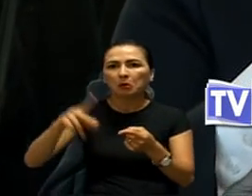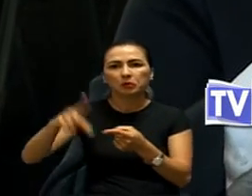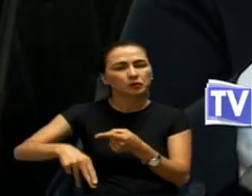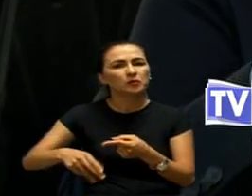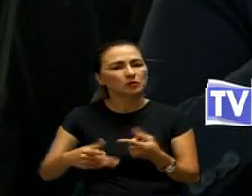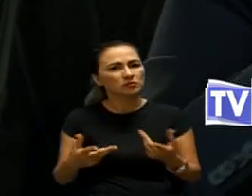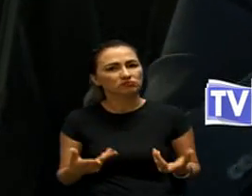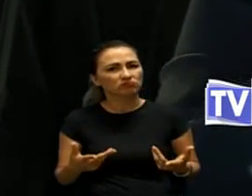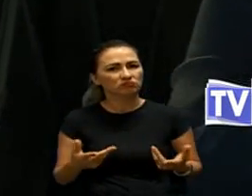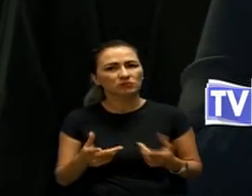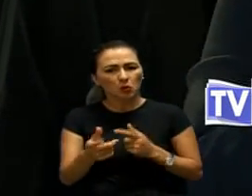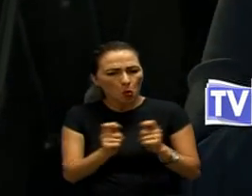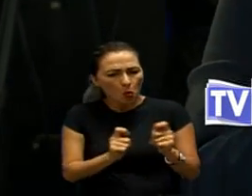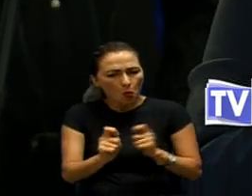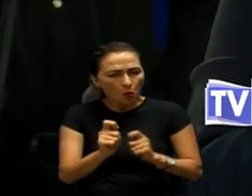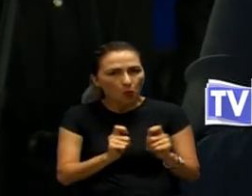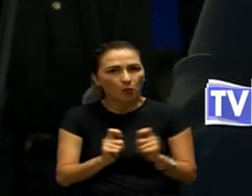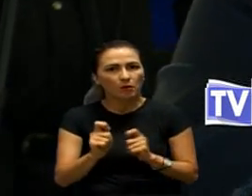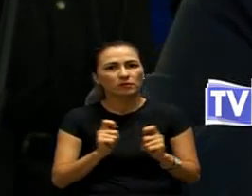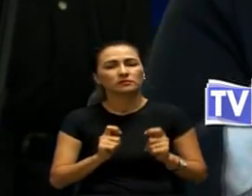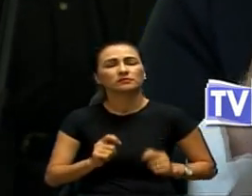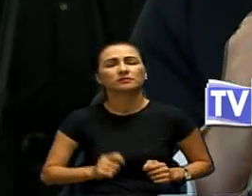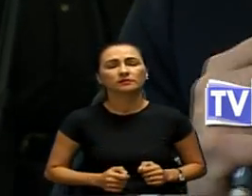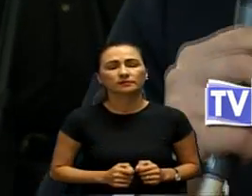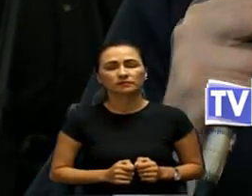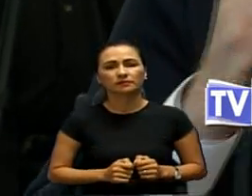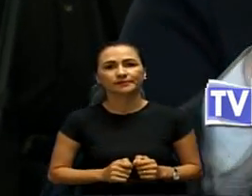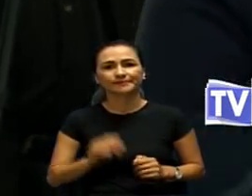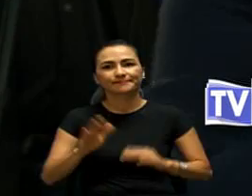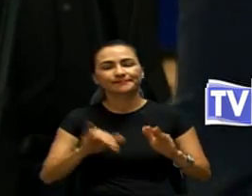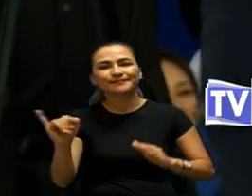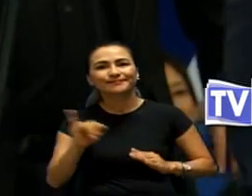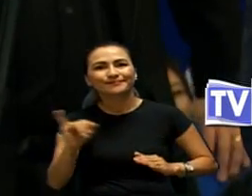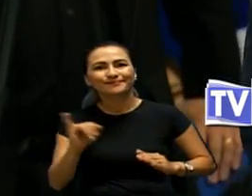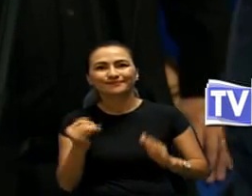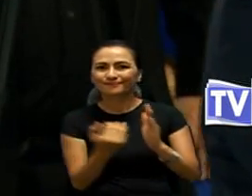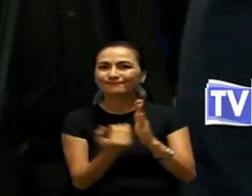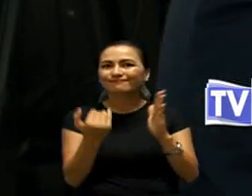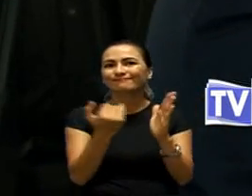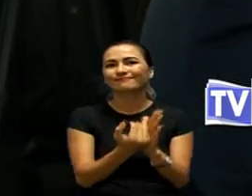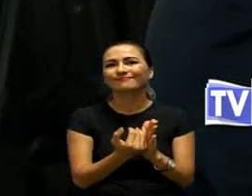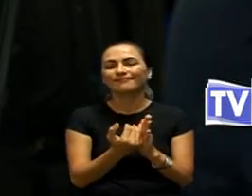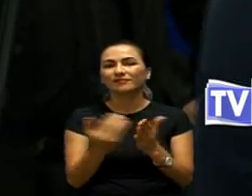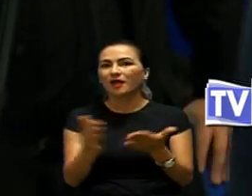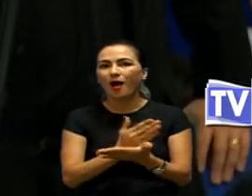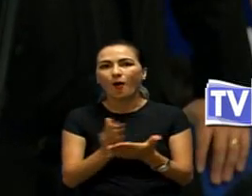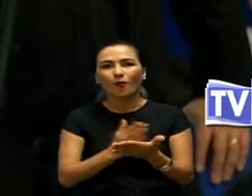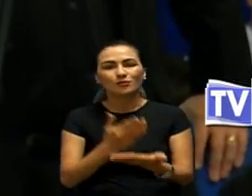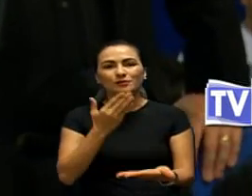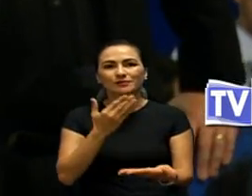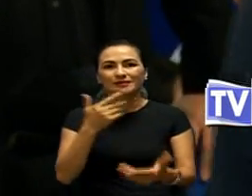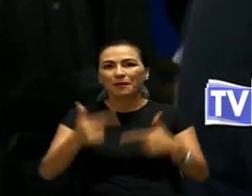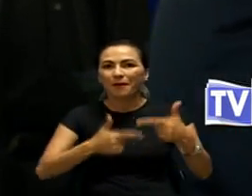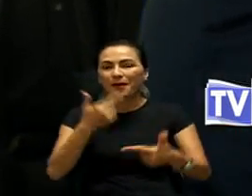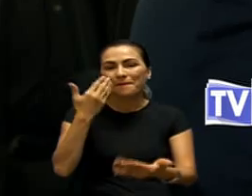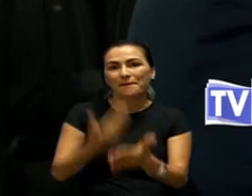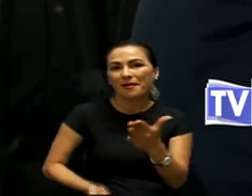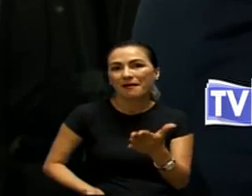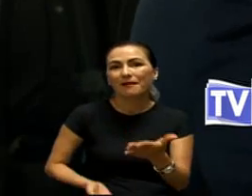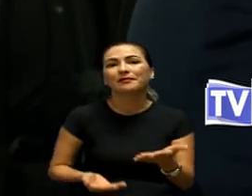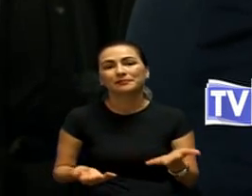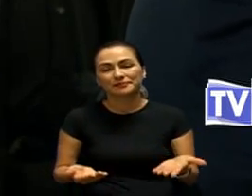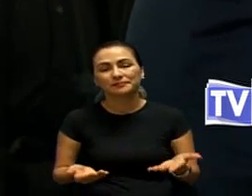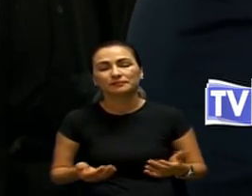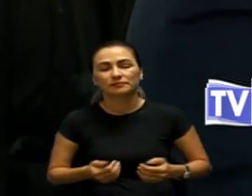público. Quando você aumenta impostos, você gera desemprego, você deixa de arrecadar. Você acha que vai arrecadar mais, mas, na verdade, você